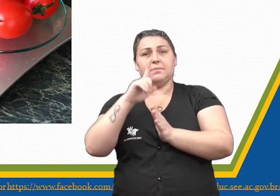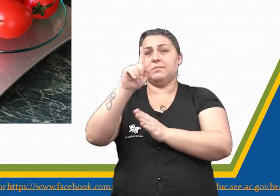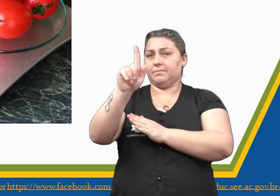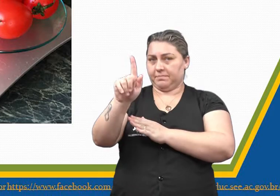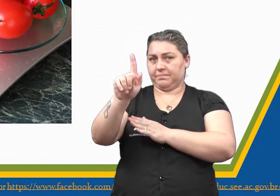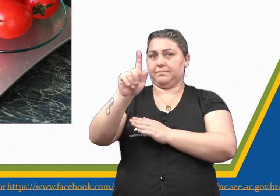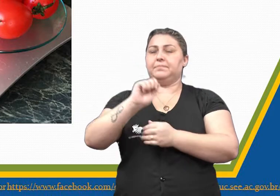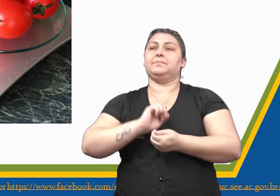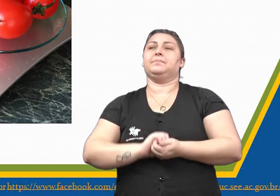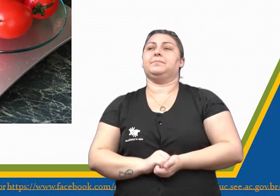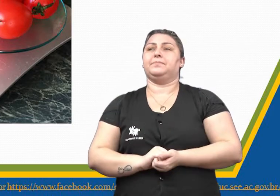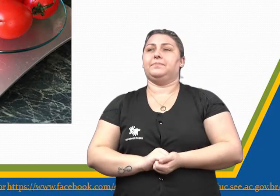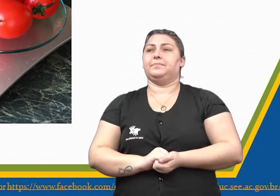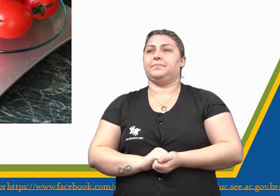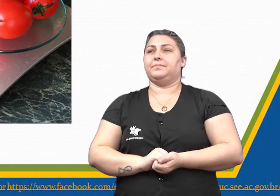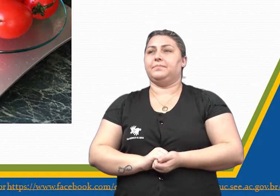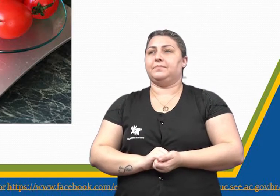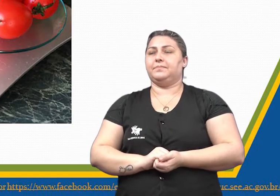grama.